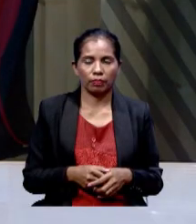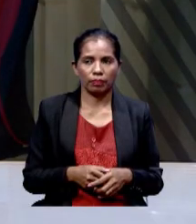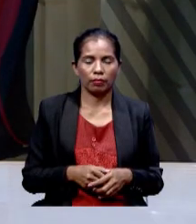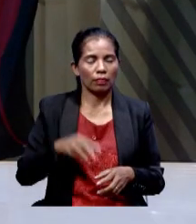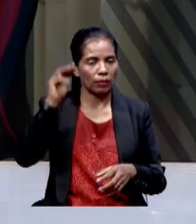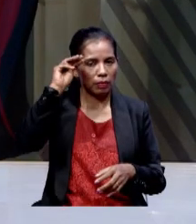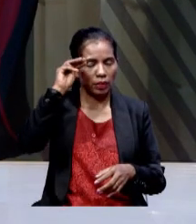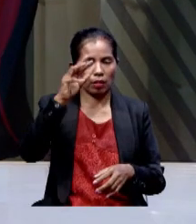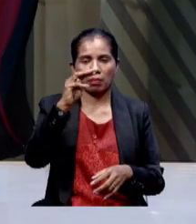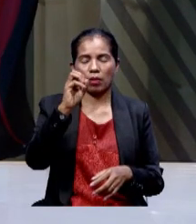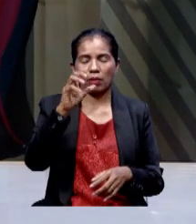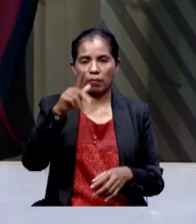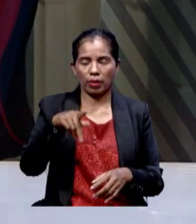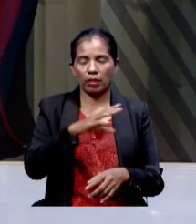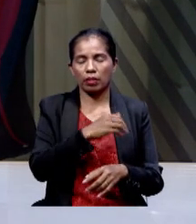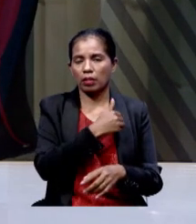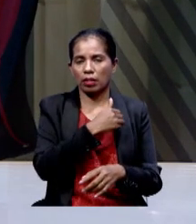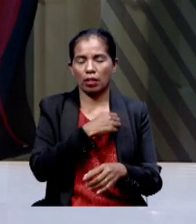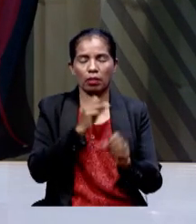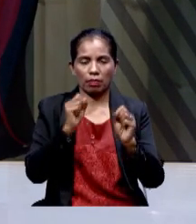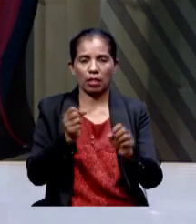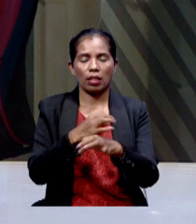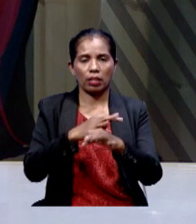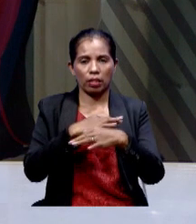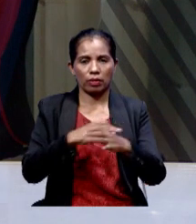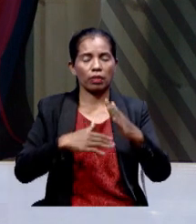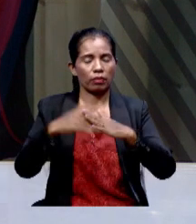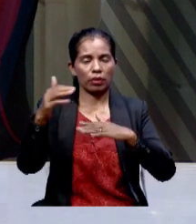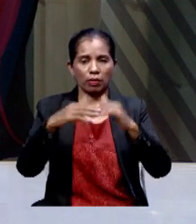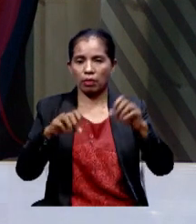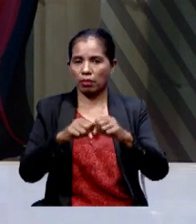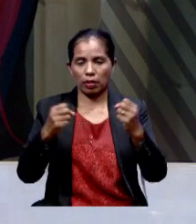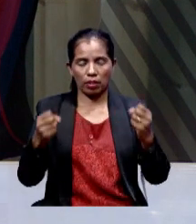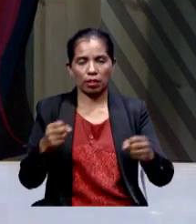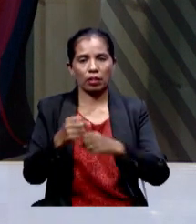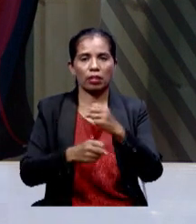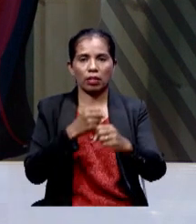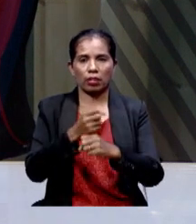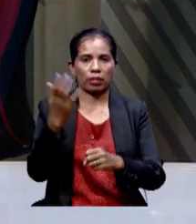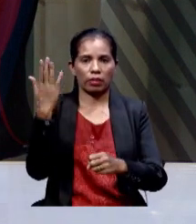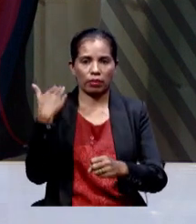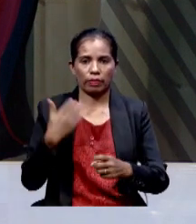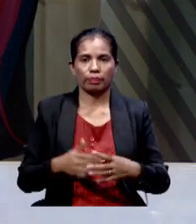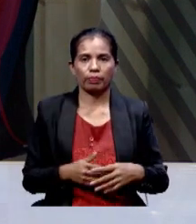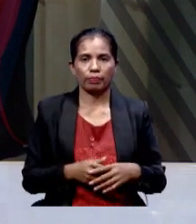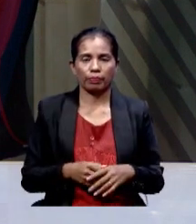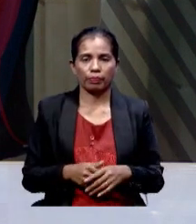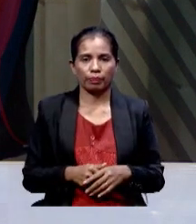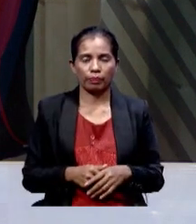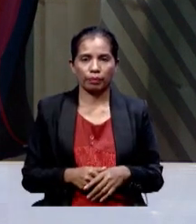Ministério Obras Públicas sedak bele hadiah hoto infrastruktura nebehetan stragus ihati nan kotok.